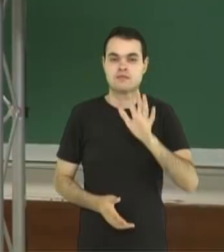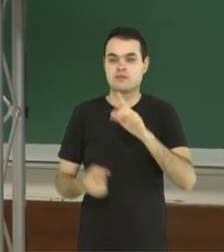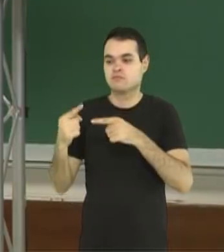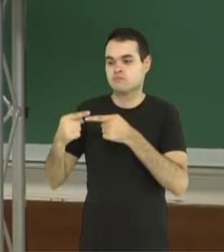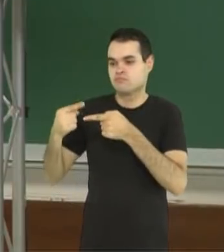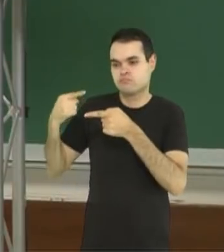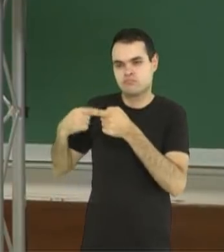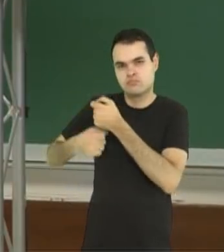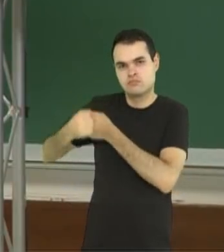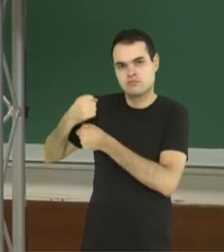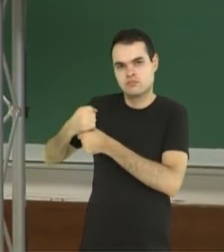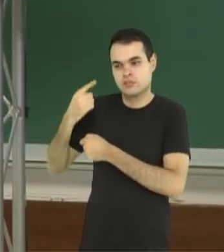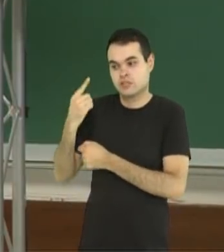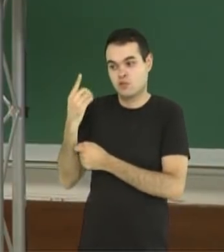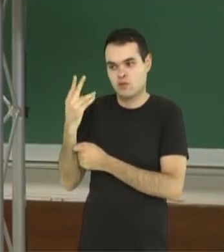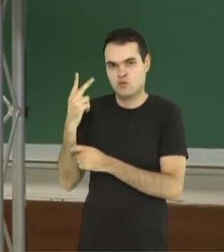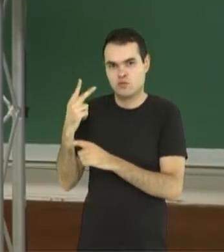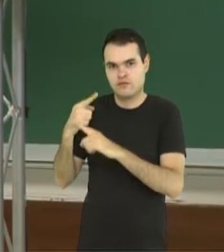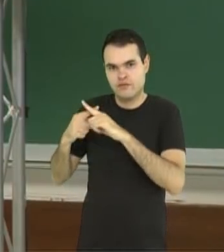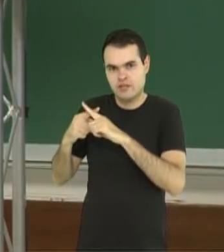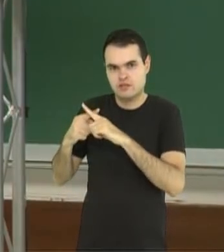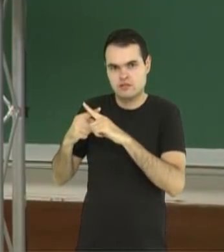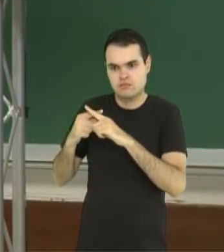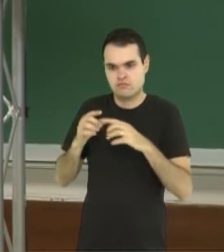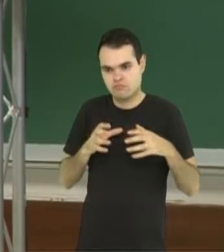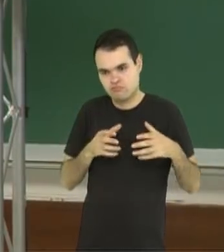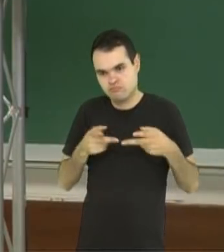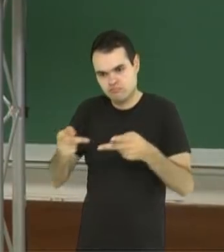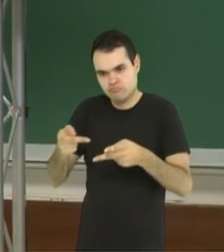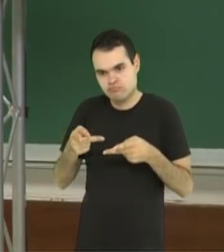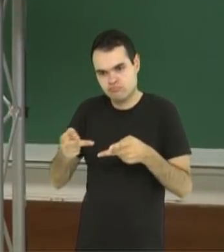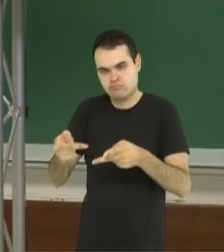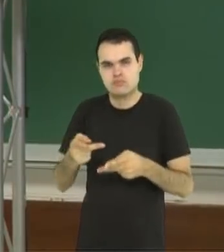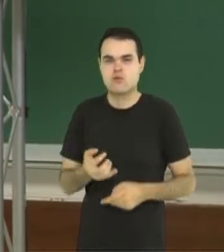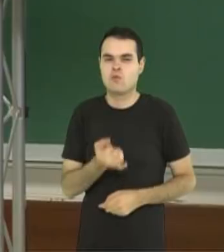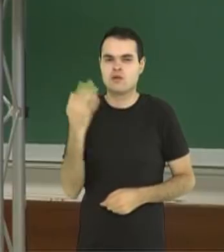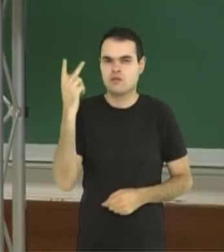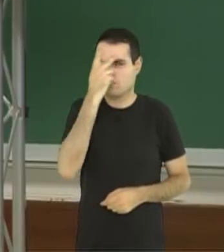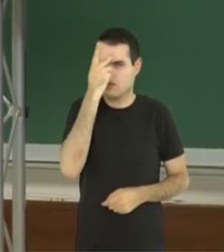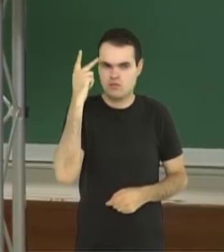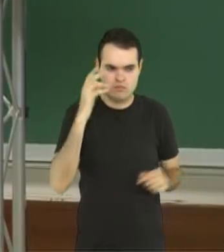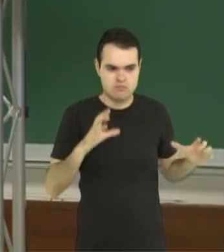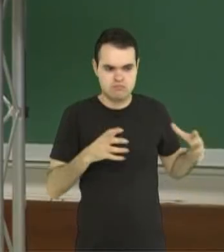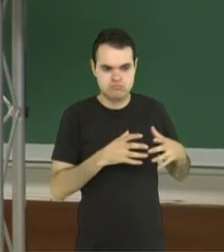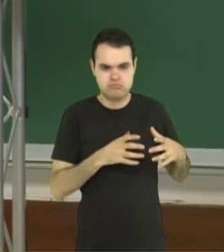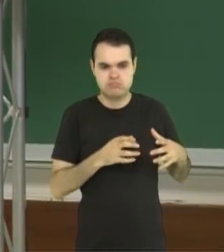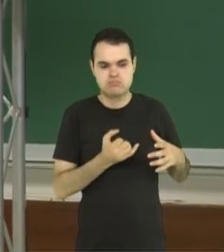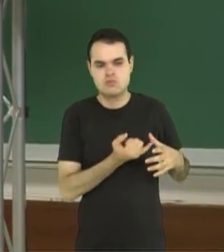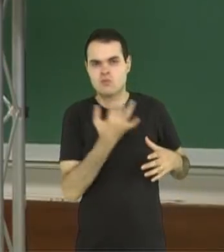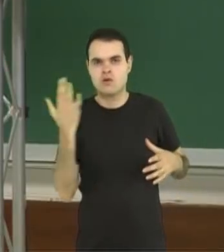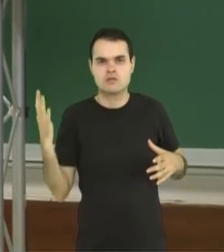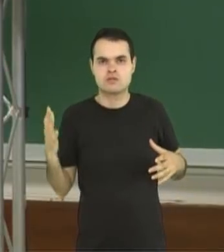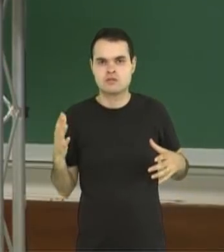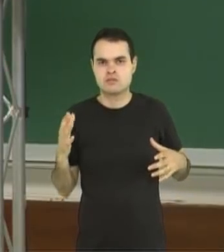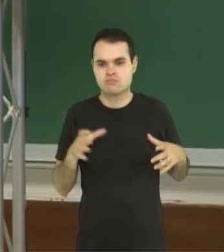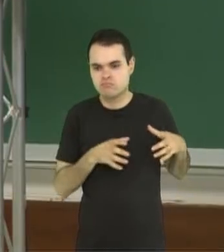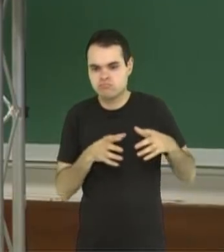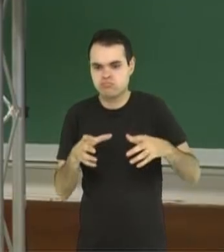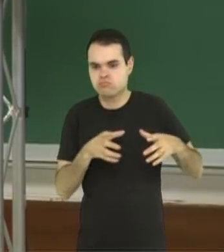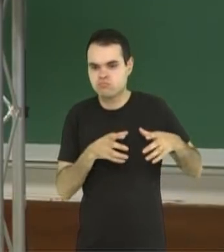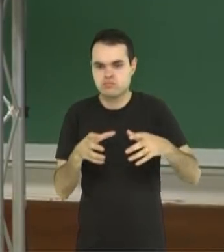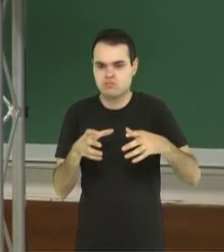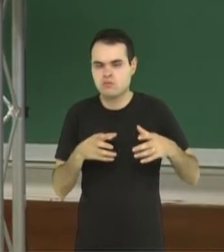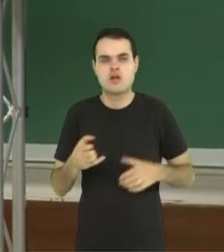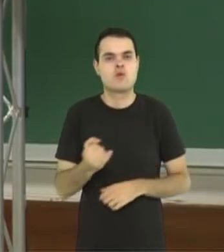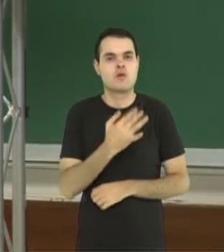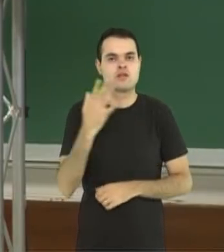ele realizou 142 visitas guiadas e ele quer saber, quantas pessoas foram guiadas por ele? Quantas será que ele conseguiu